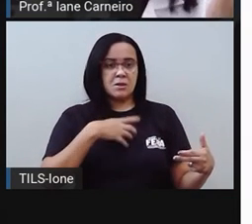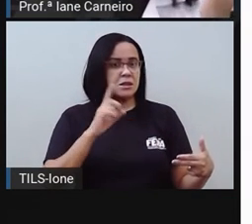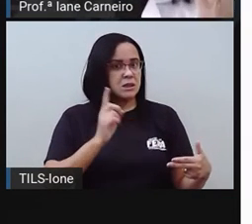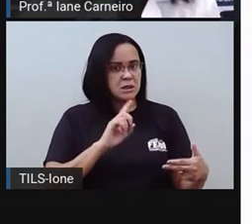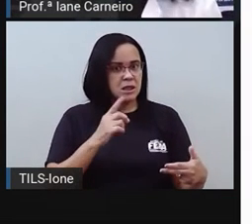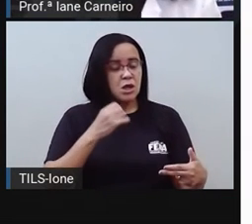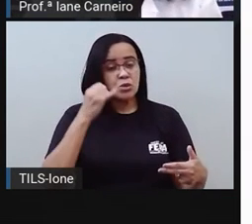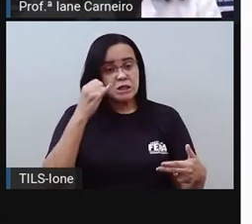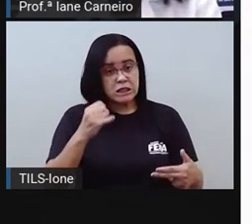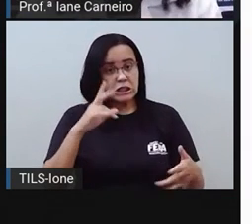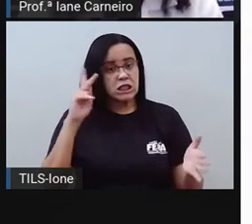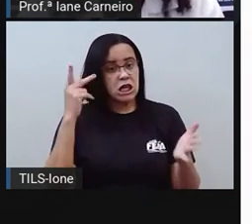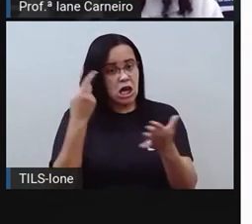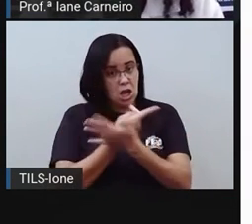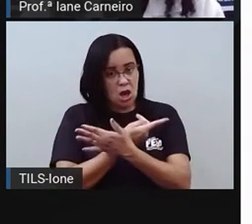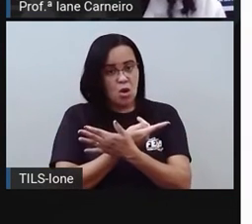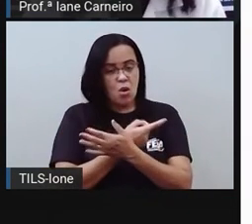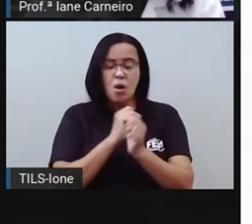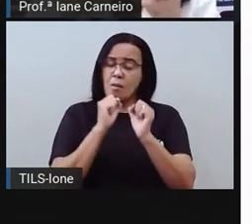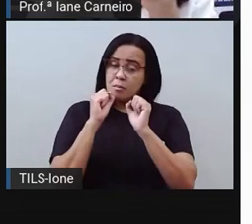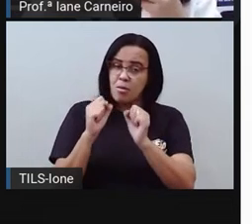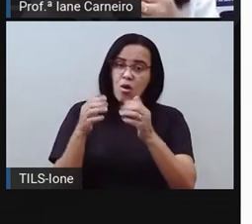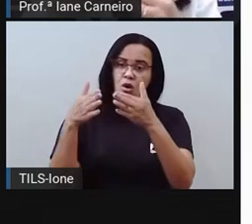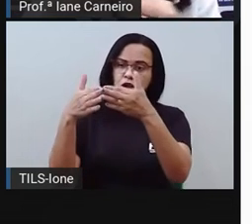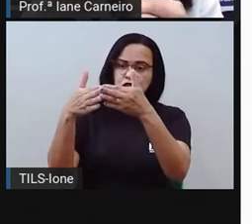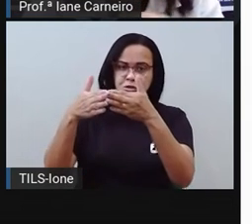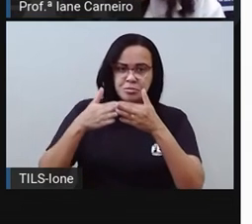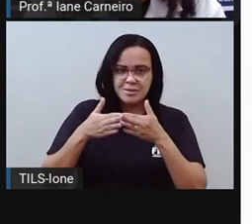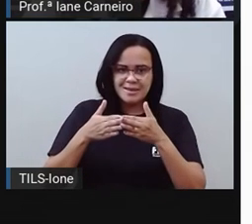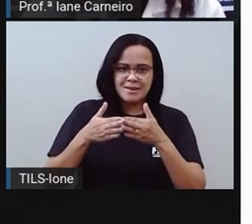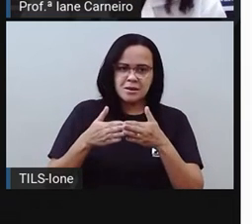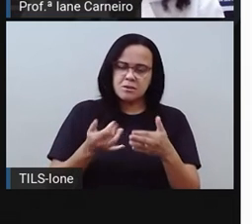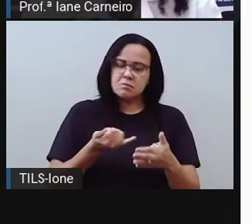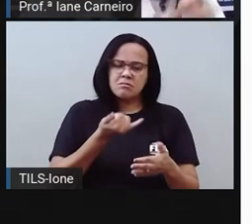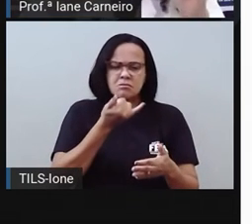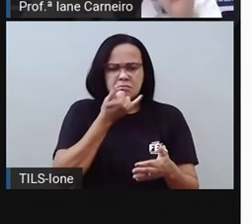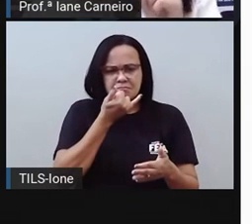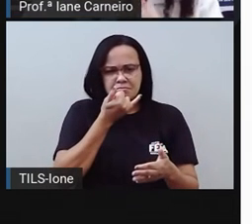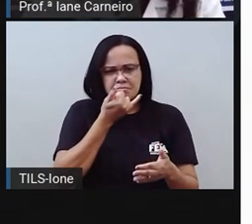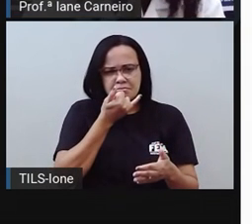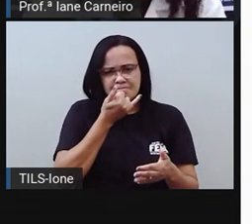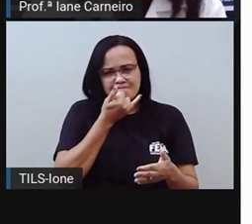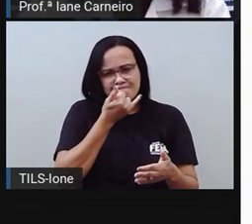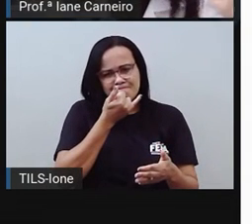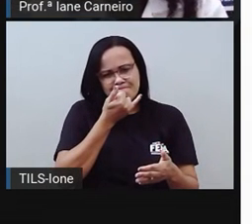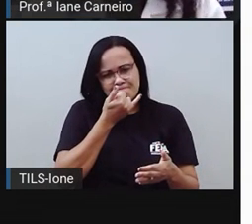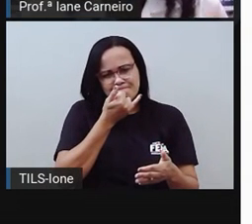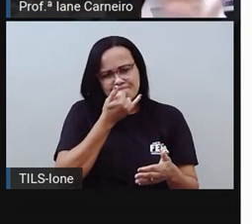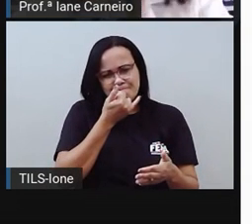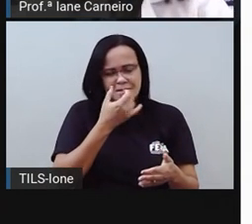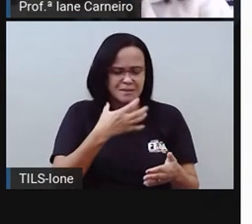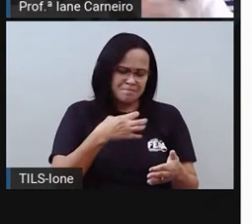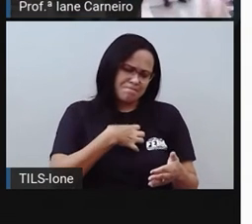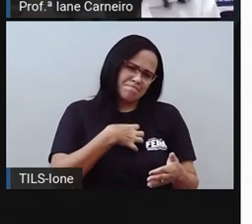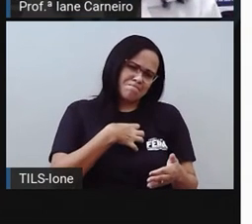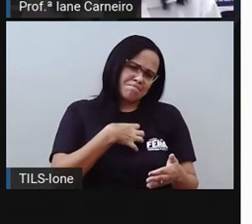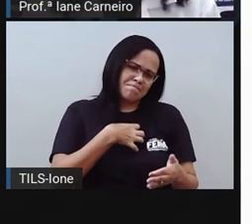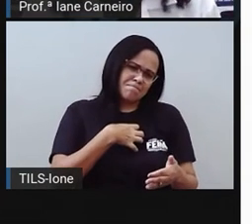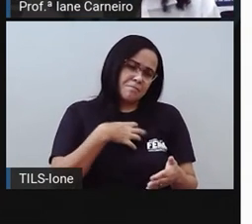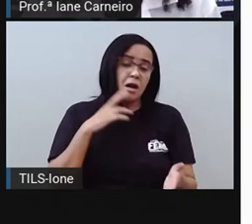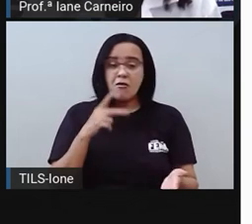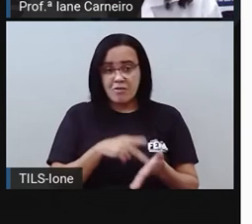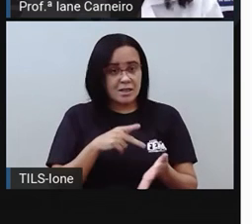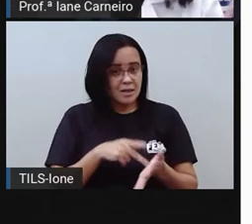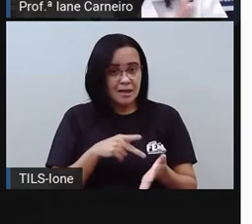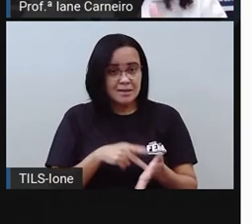Pede desculpas, ó, de verdade, de coração, né? E a gente principalmente busca não fazer de